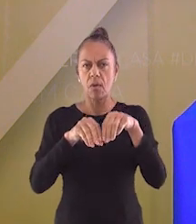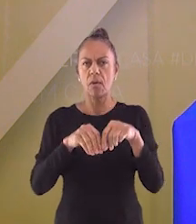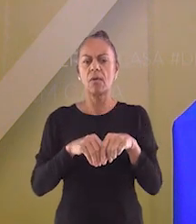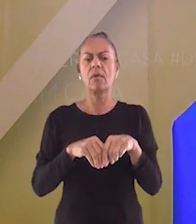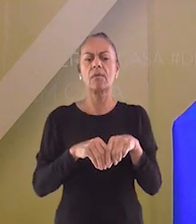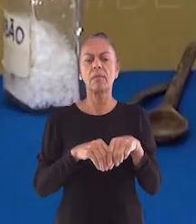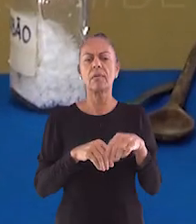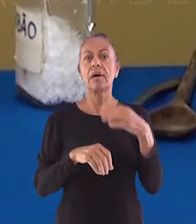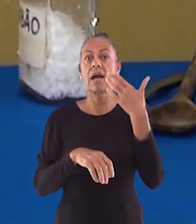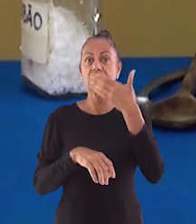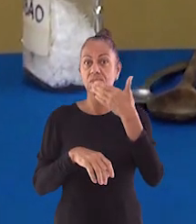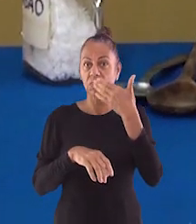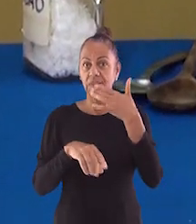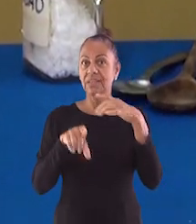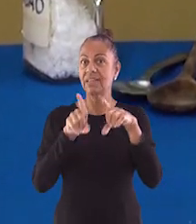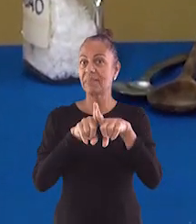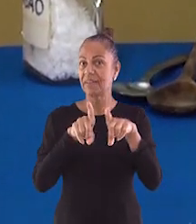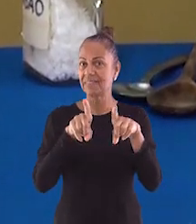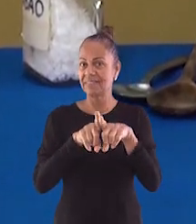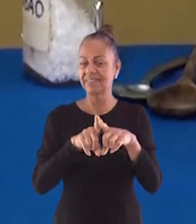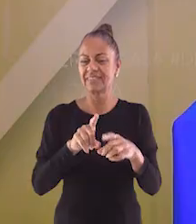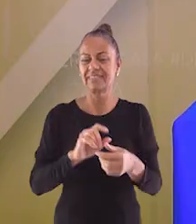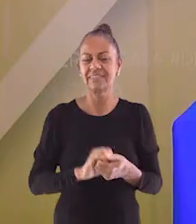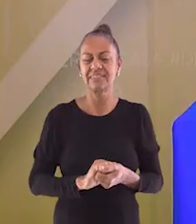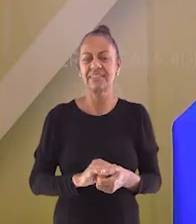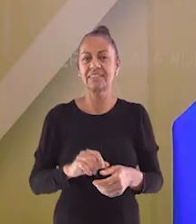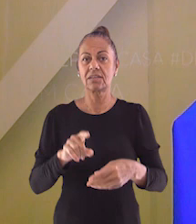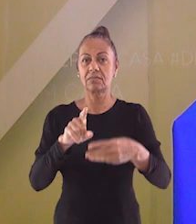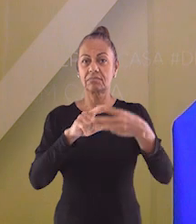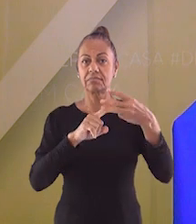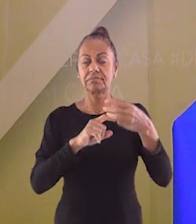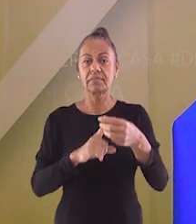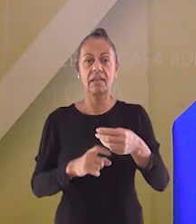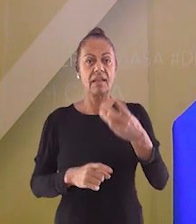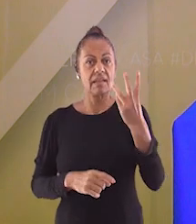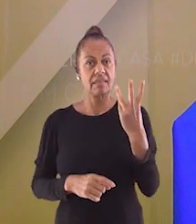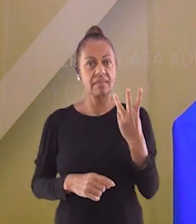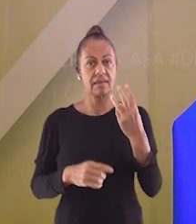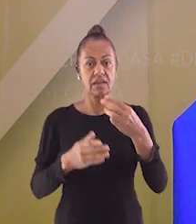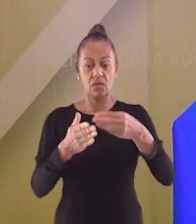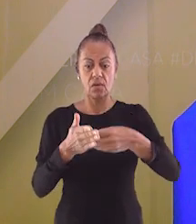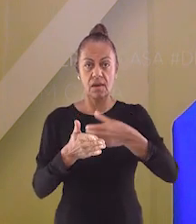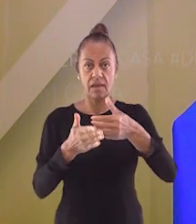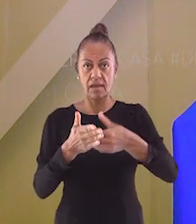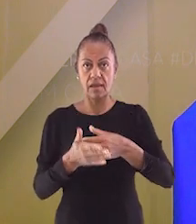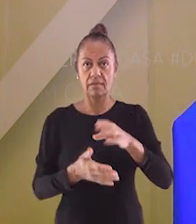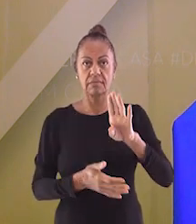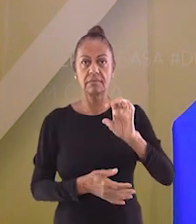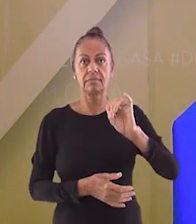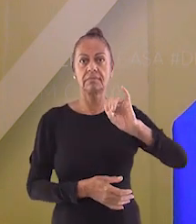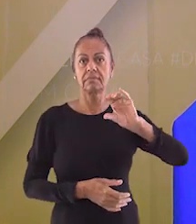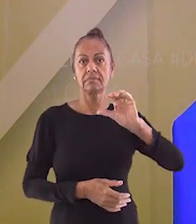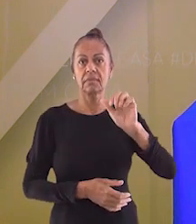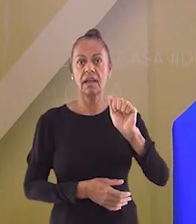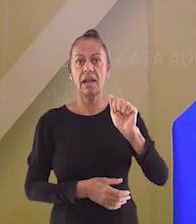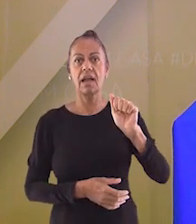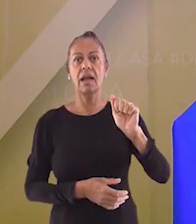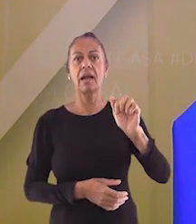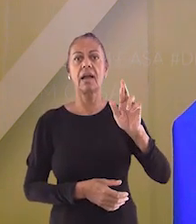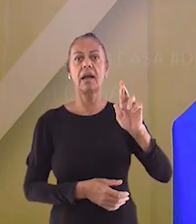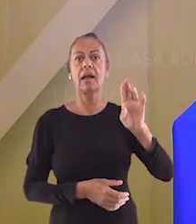o sal e o açúcar aqui em cima, tá bom? São 3 colheres de bicarbonato.